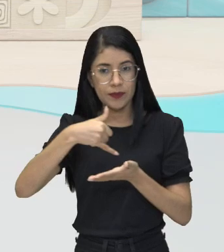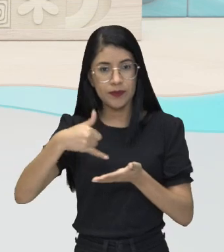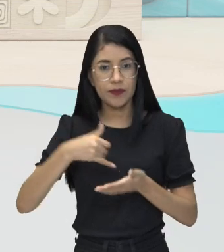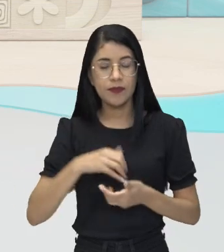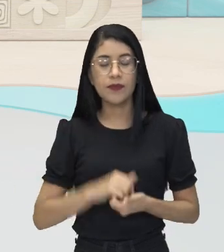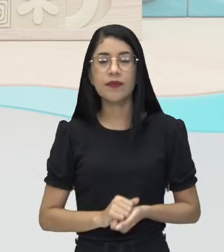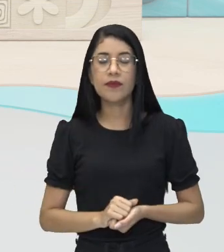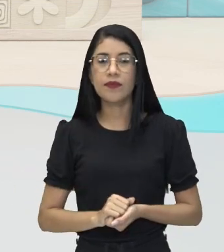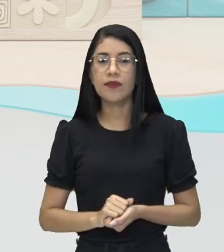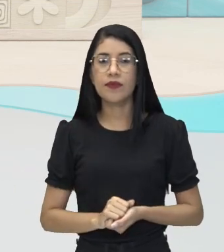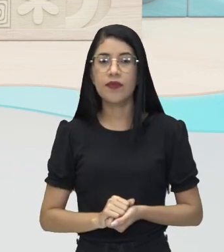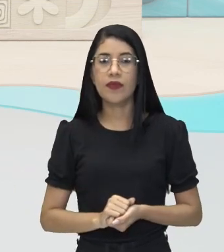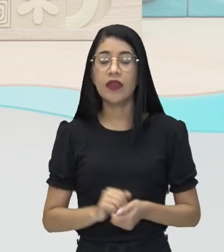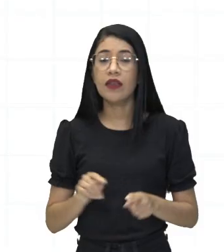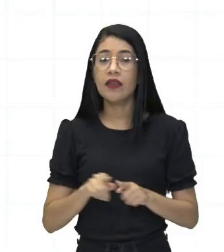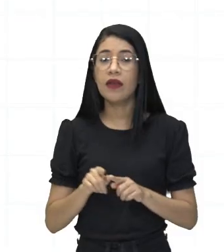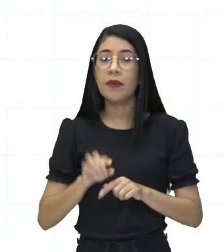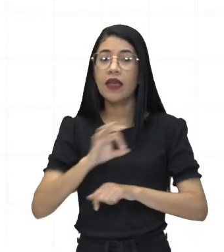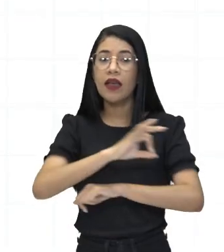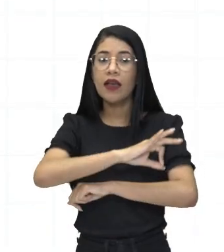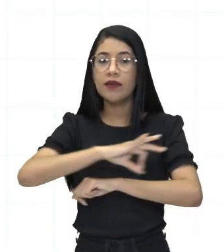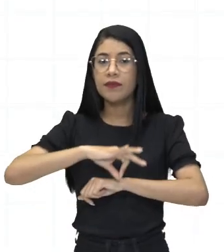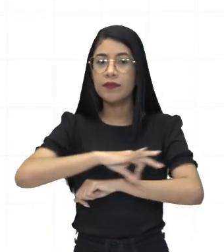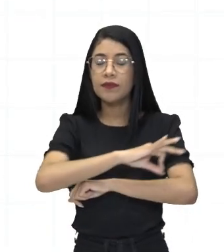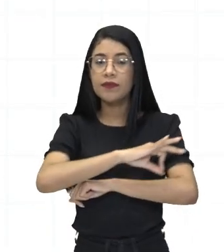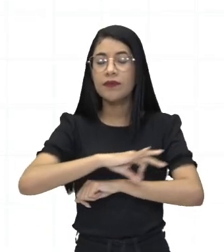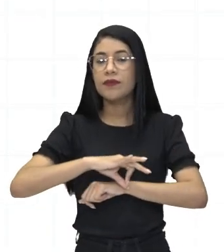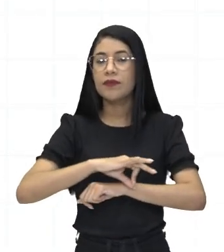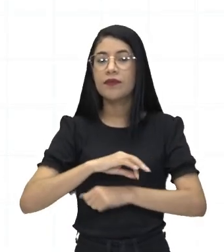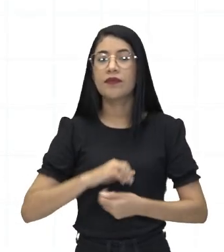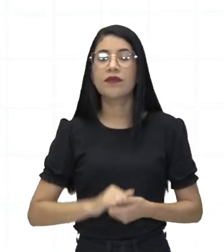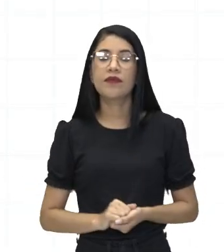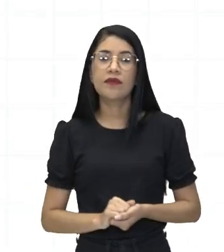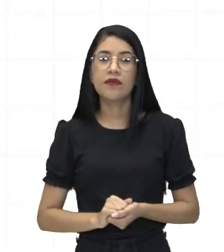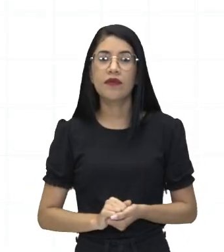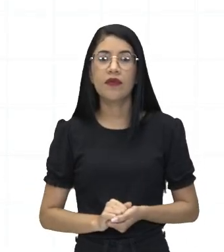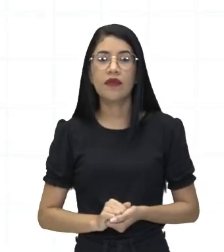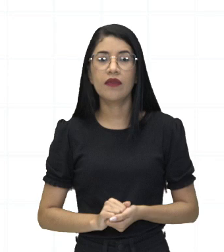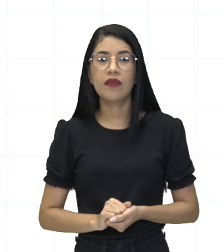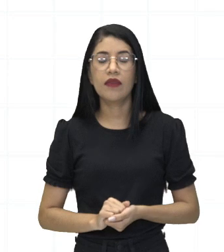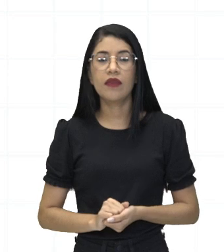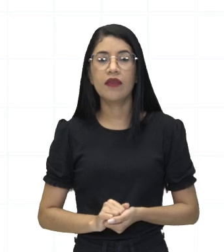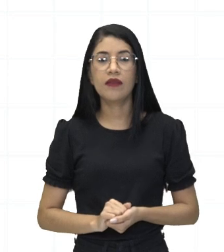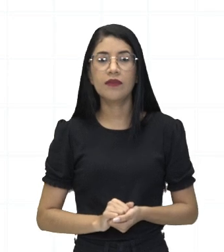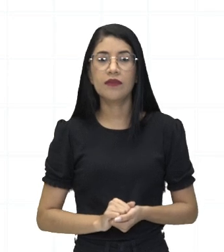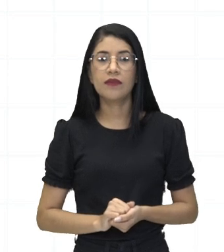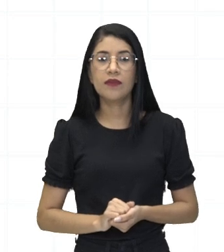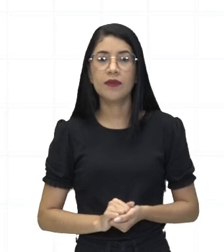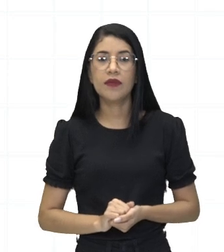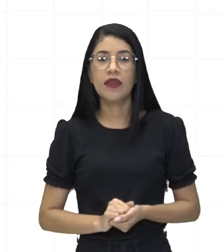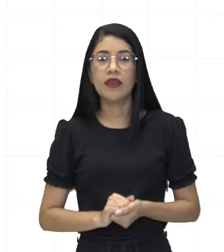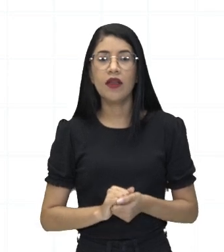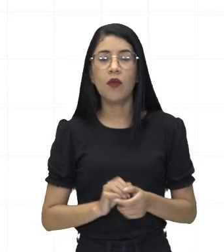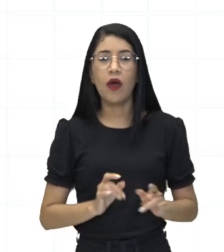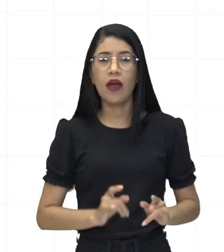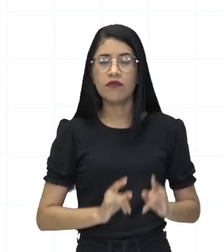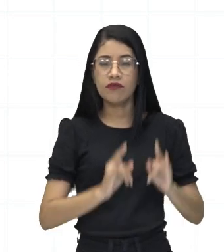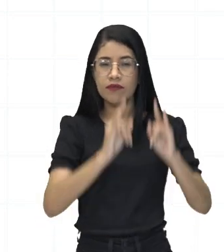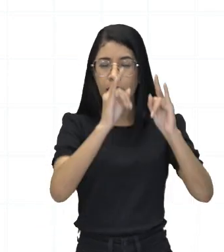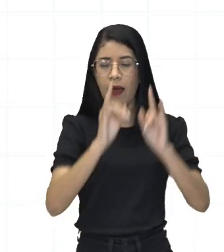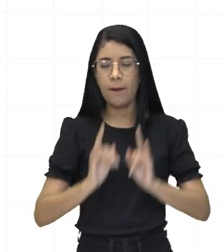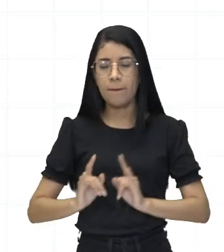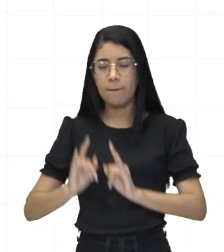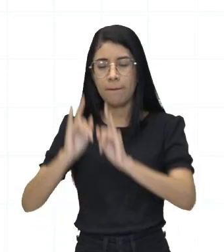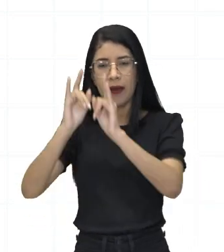temos a questão da arquitetura. O que nós vamos falar sobre a arquitetura? Os grandes templos erguidos pelos